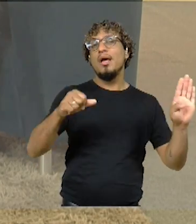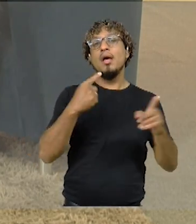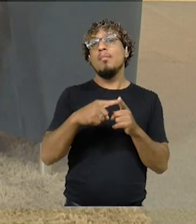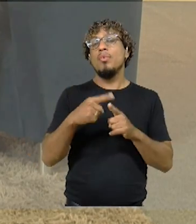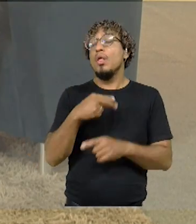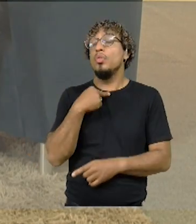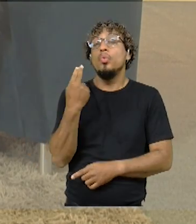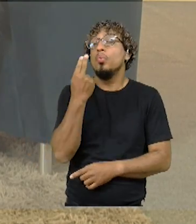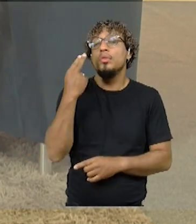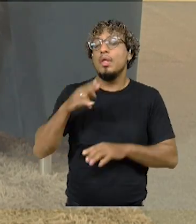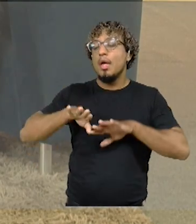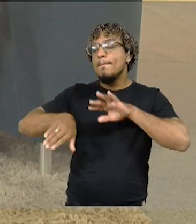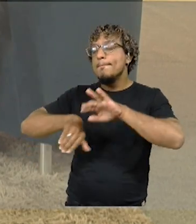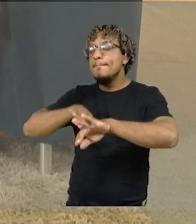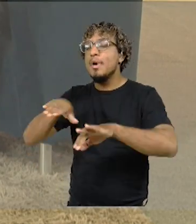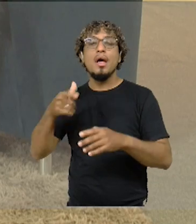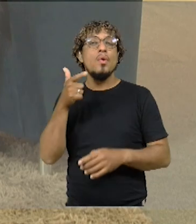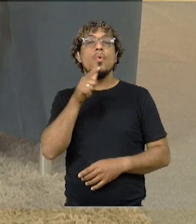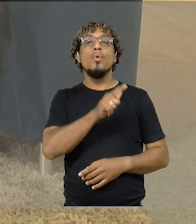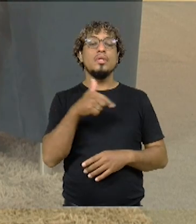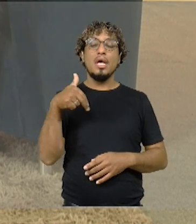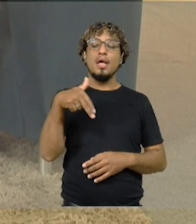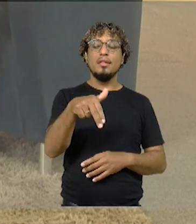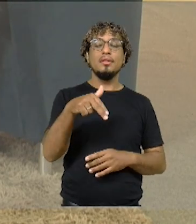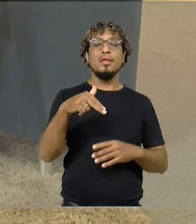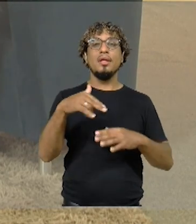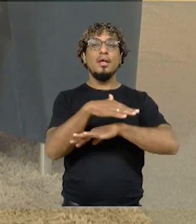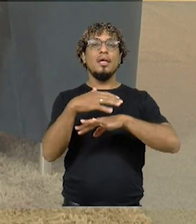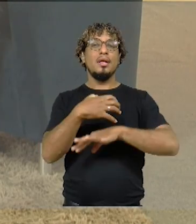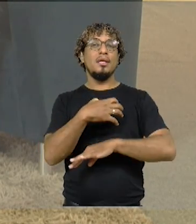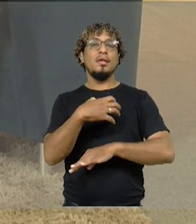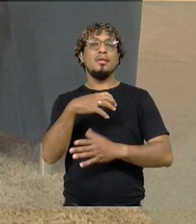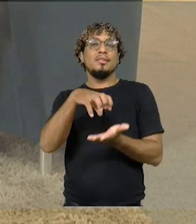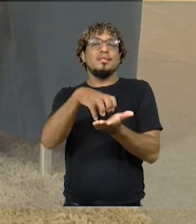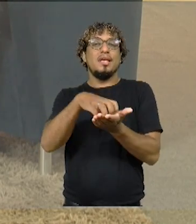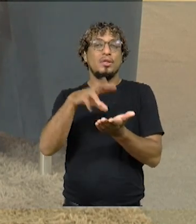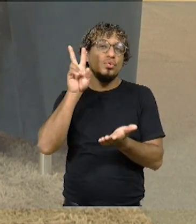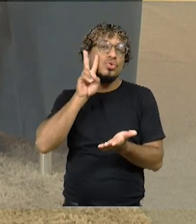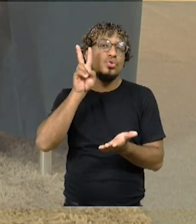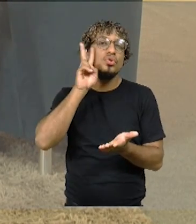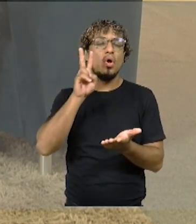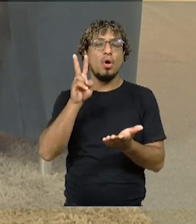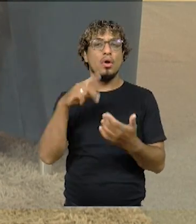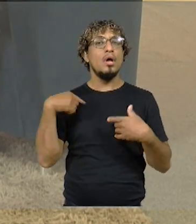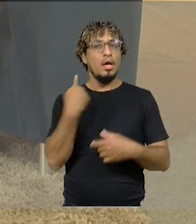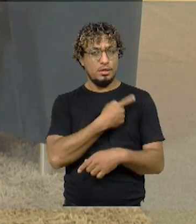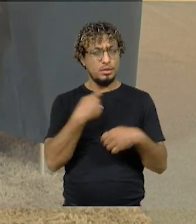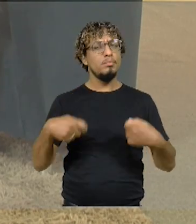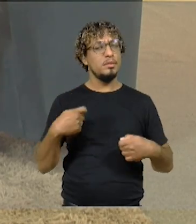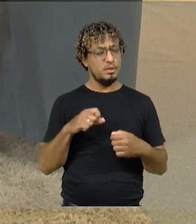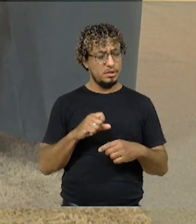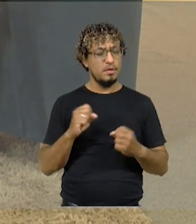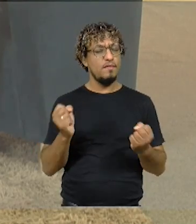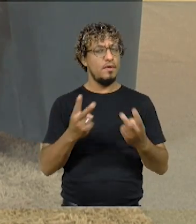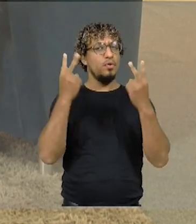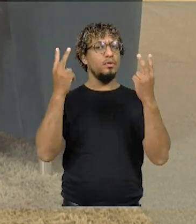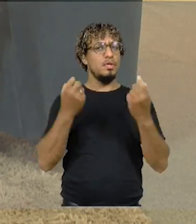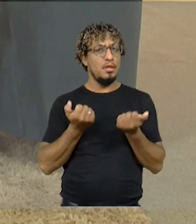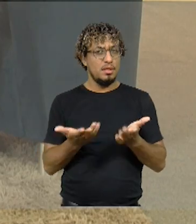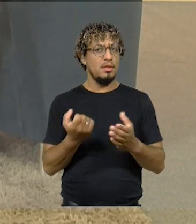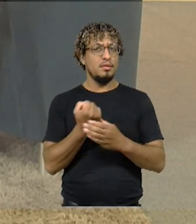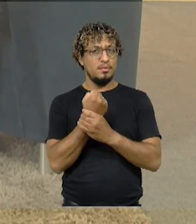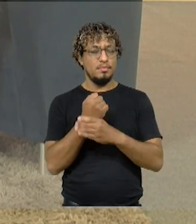nenhum outro local. Lá você tinha pintor, escultor, ceramista, pessoas que produziam, né, a